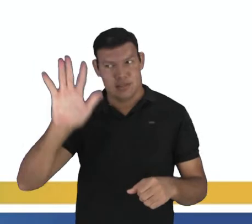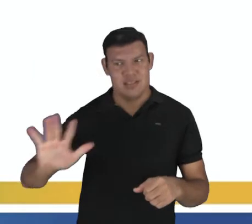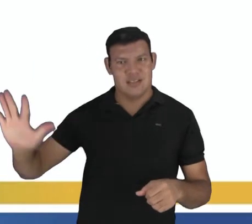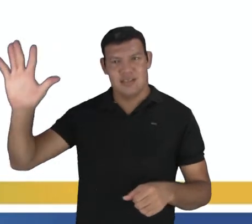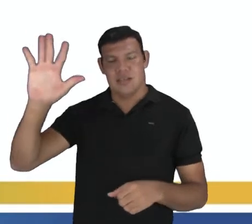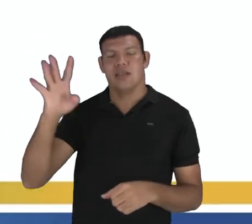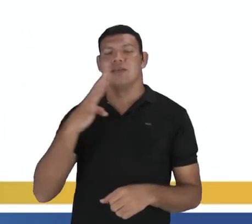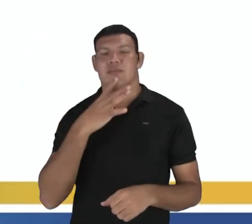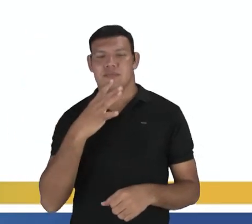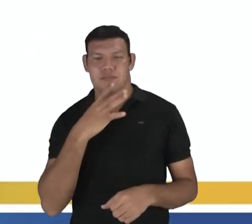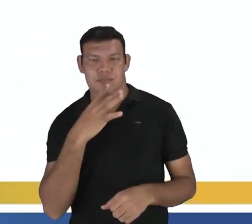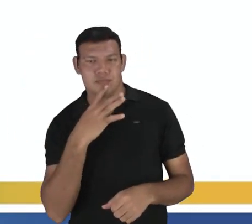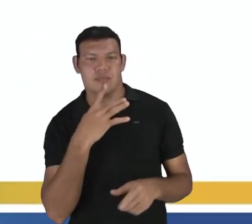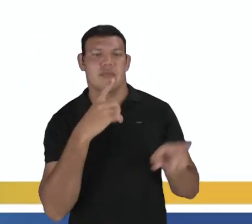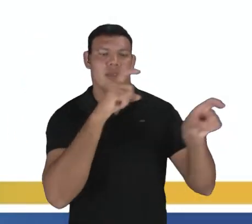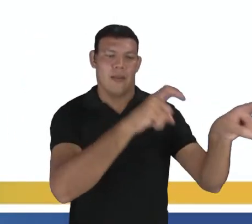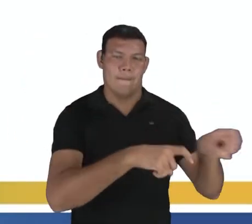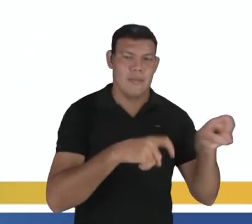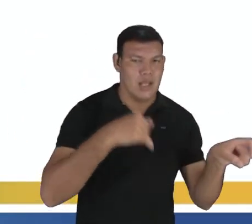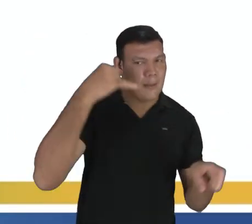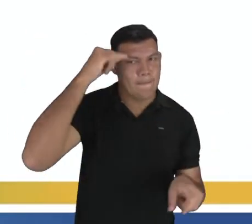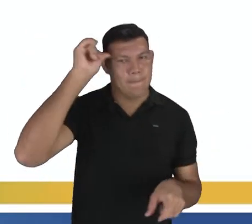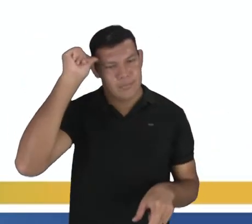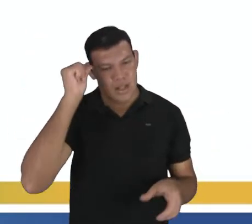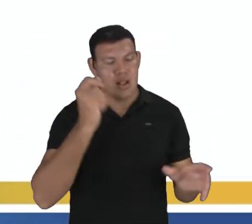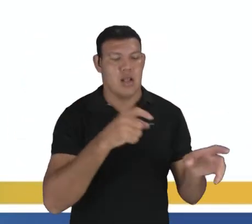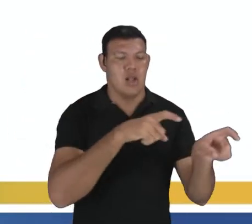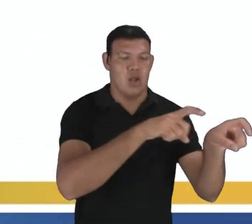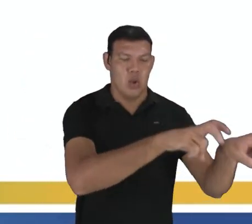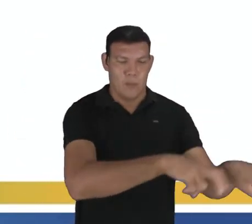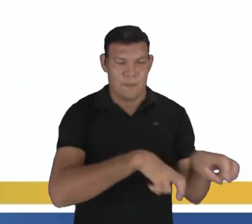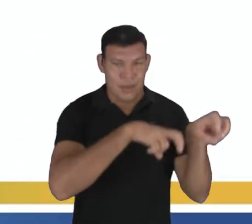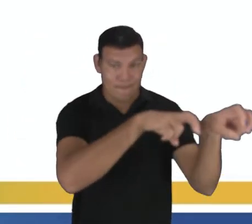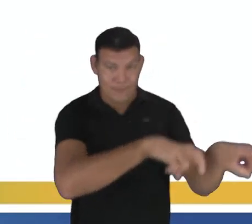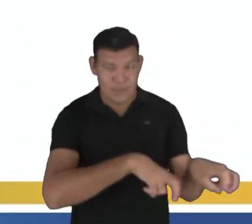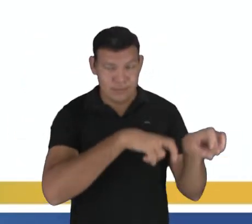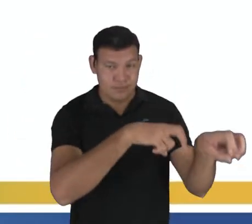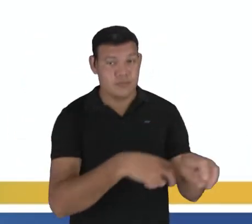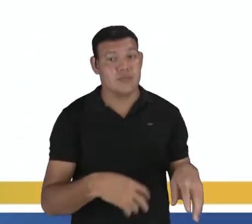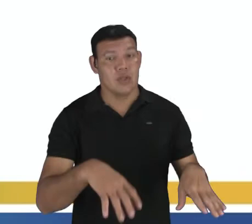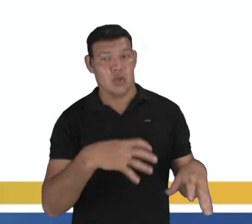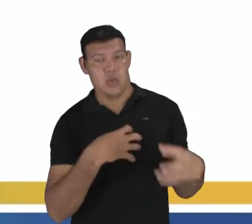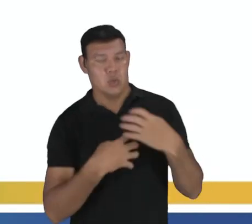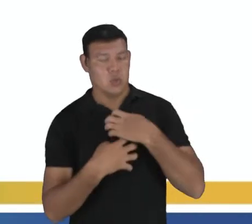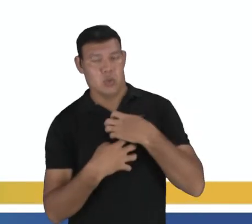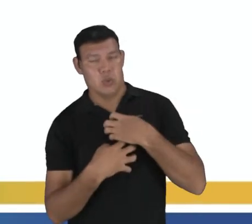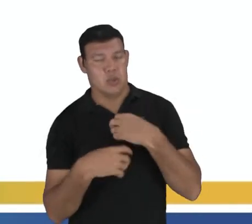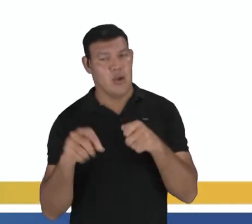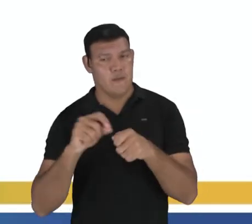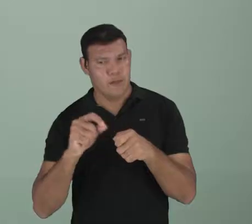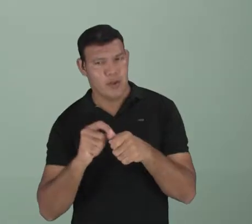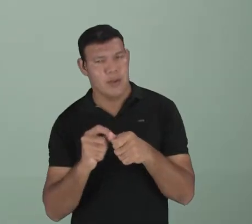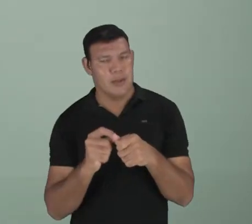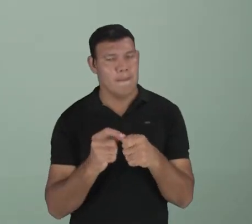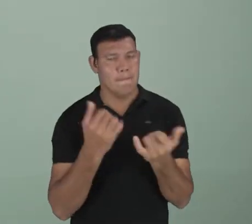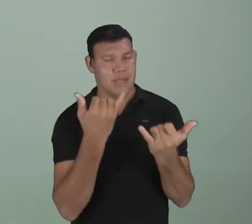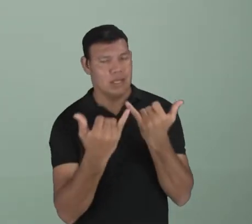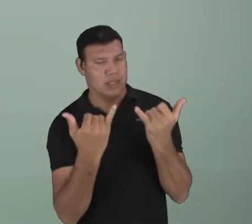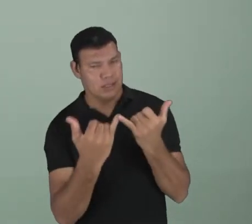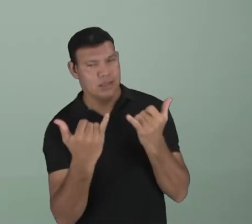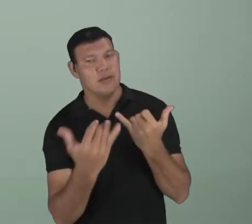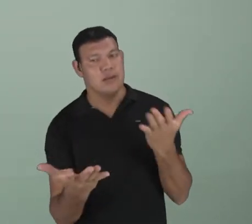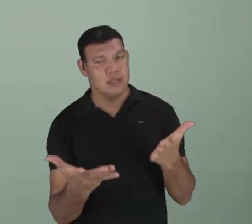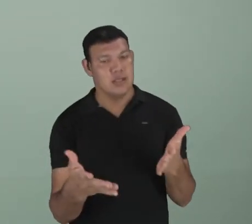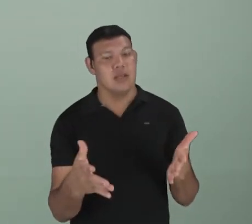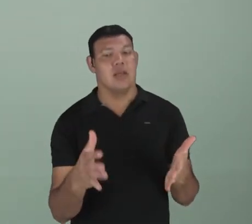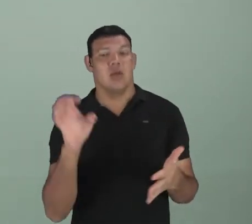já conheciam a pecuária, a agricultura, algumas questões que os modos de se produzir assemelhavam, então, com os modos